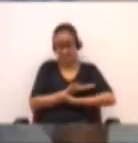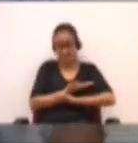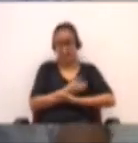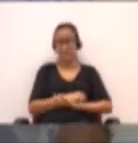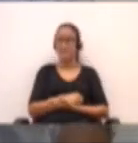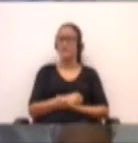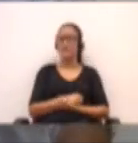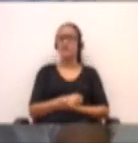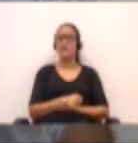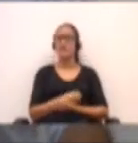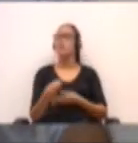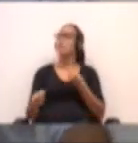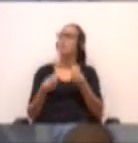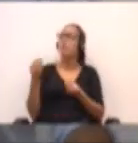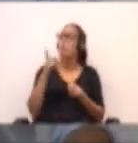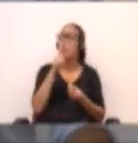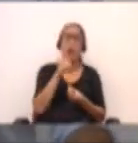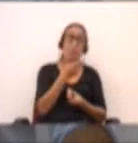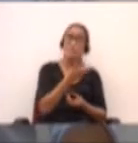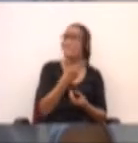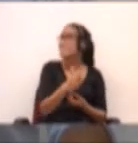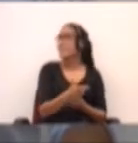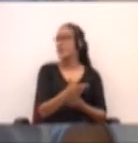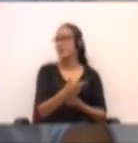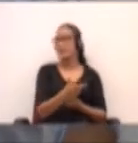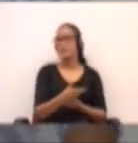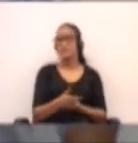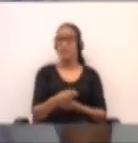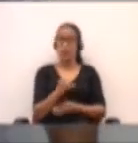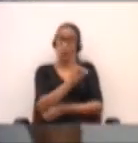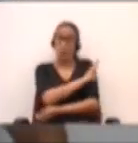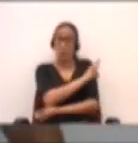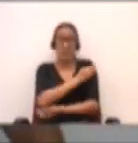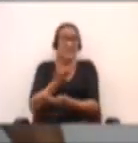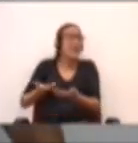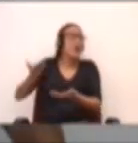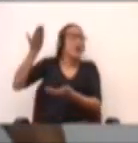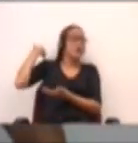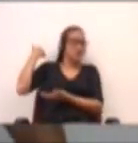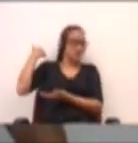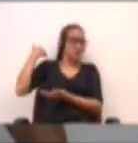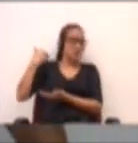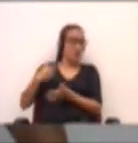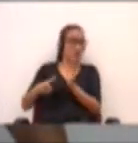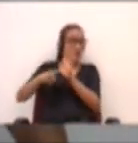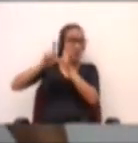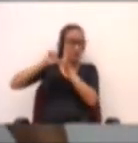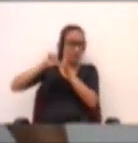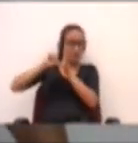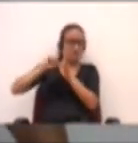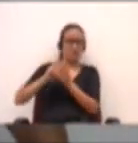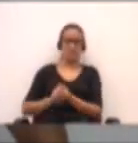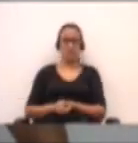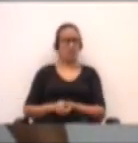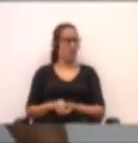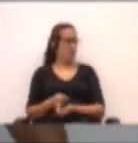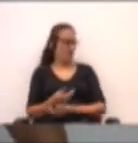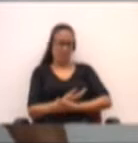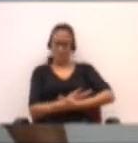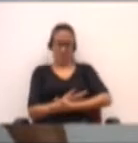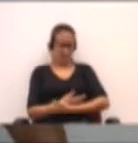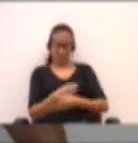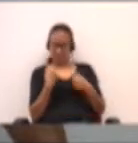uma recém-nascida de apenas 2 semanas. O prefeito, o ex-prefeito, olhou para mim e disse, criança não precisa de água porque tem